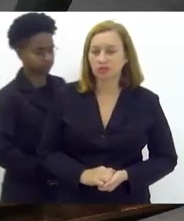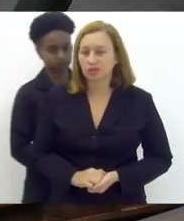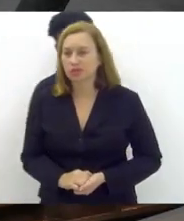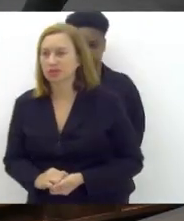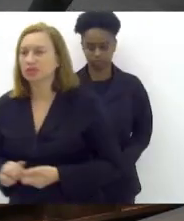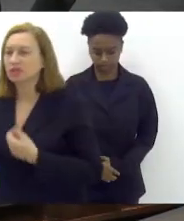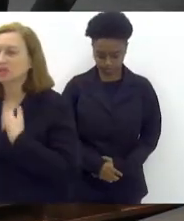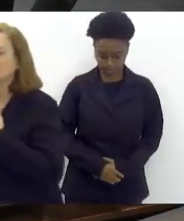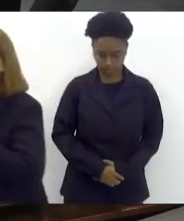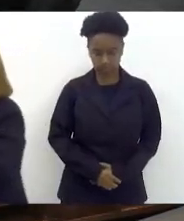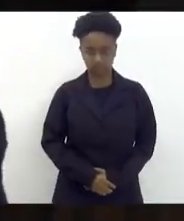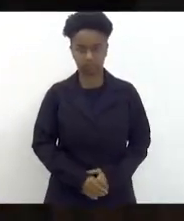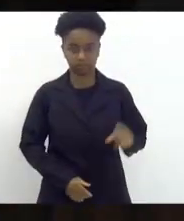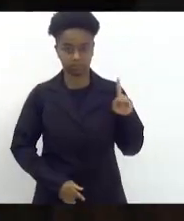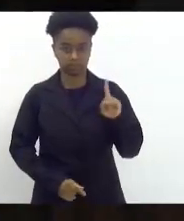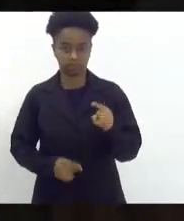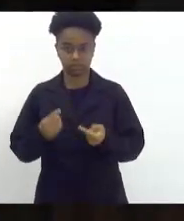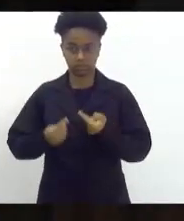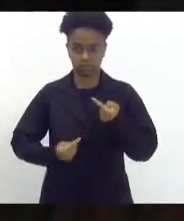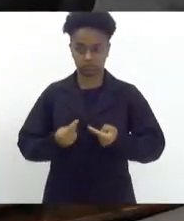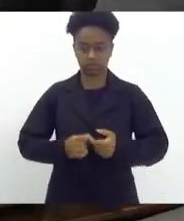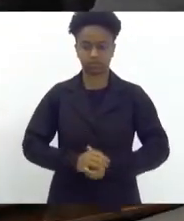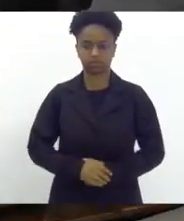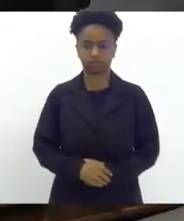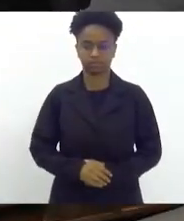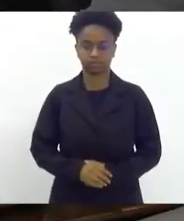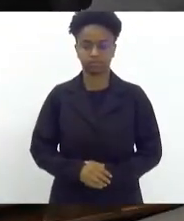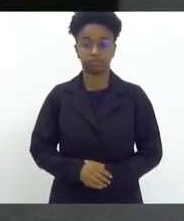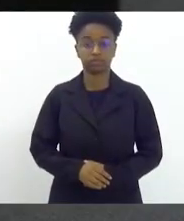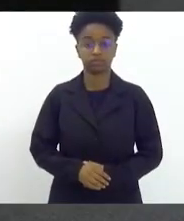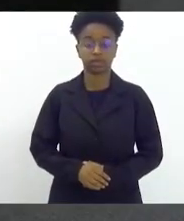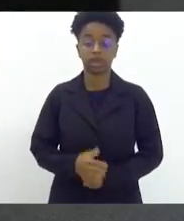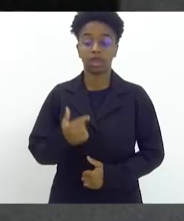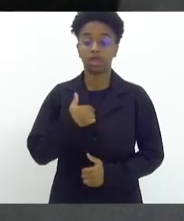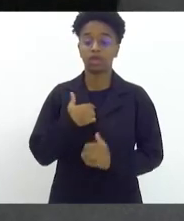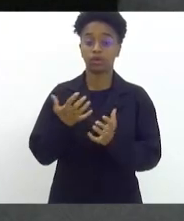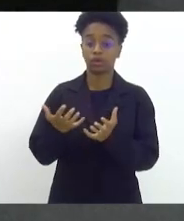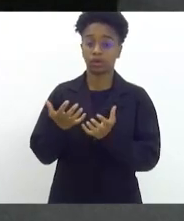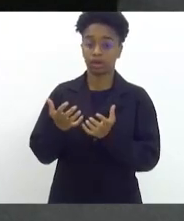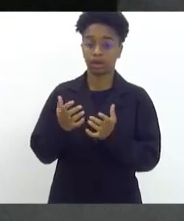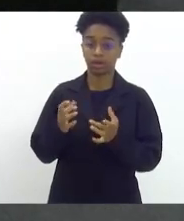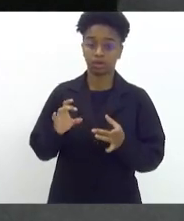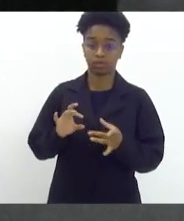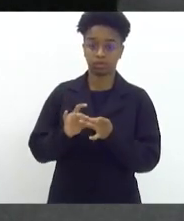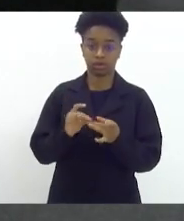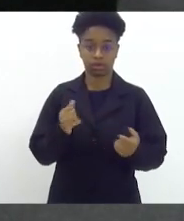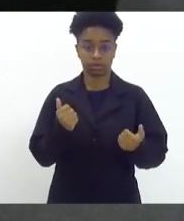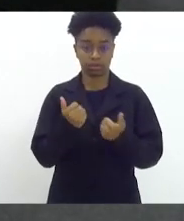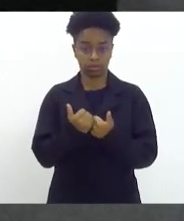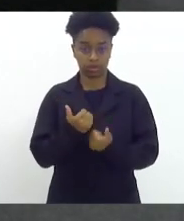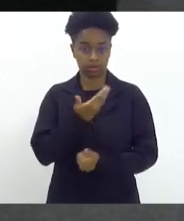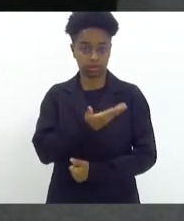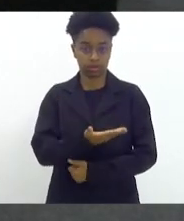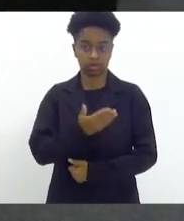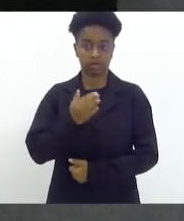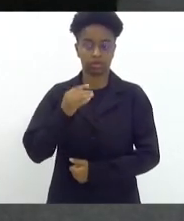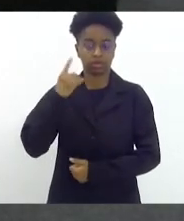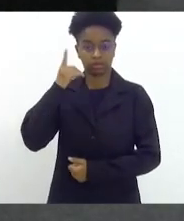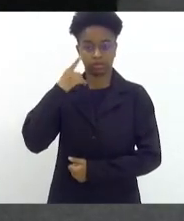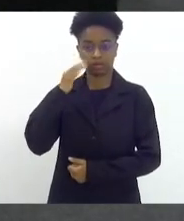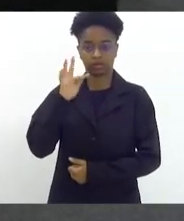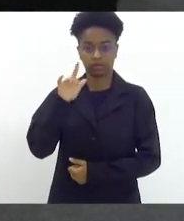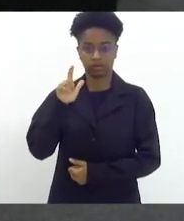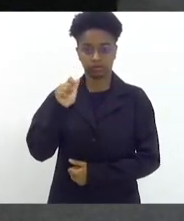para discutir presidenta Deputado Yuri eu quero me somar ao meu companheiro Deputado Flávio serafini